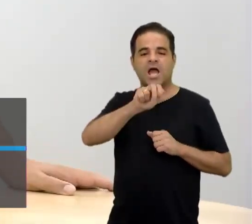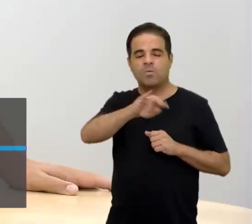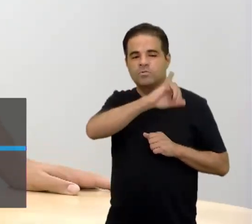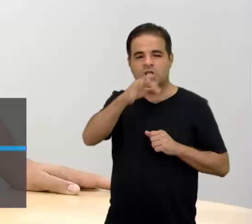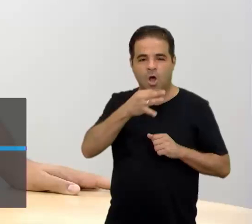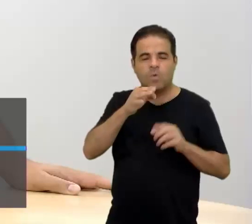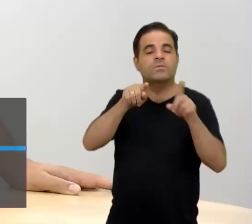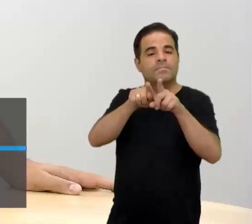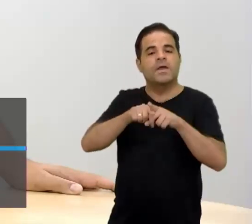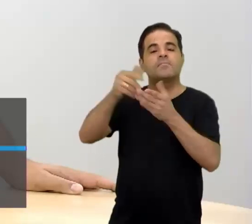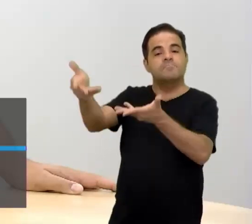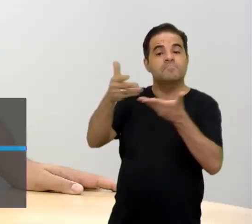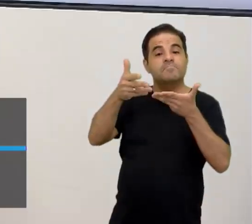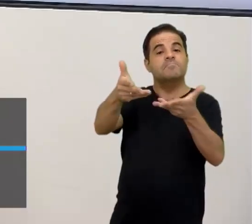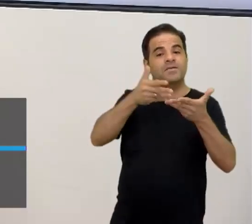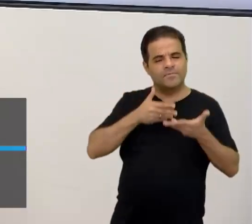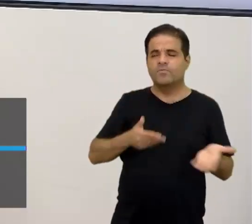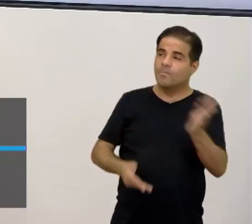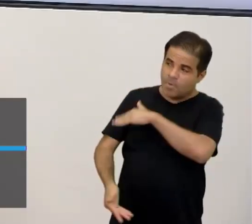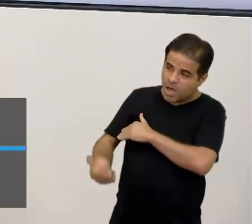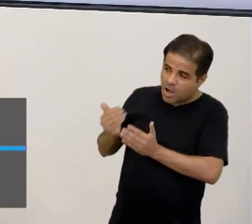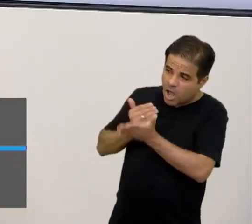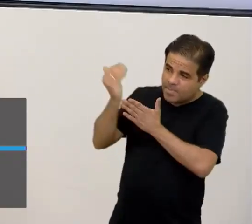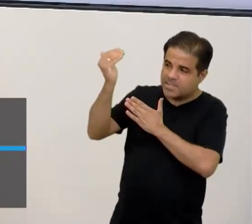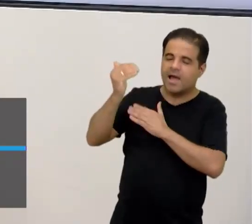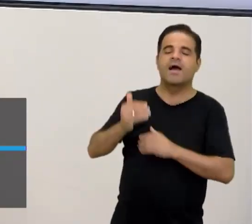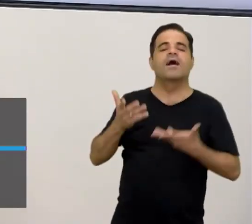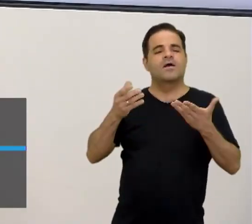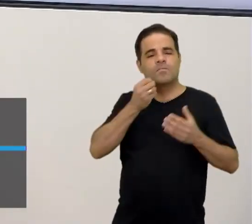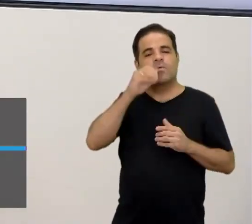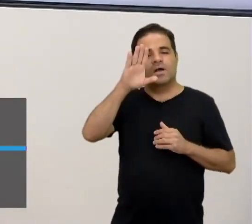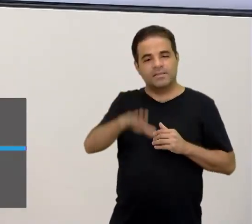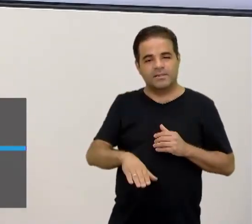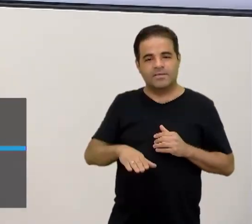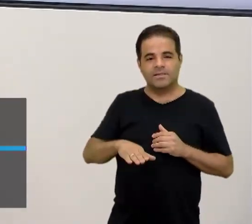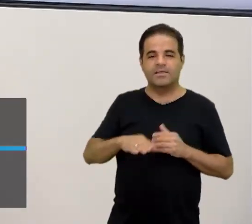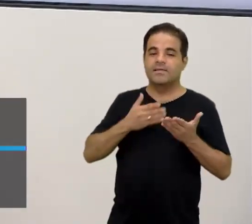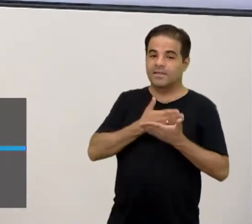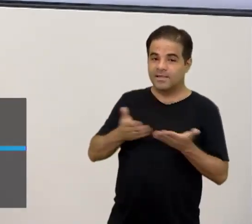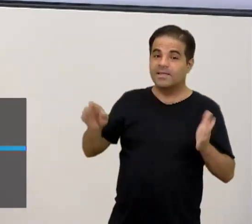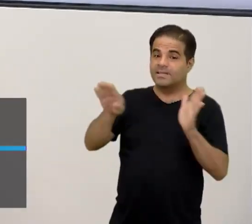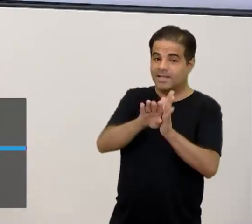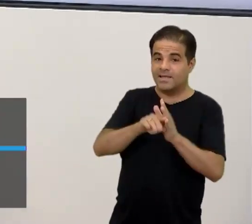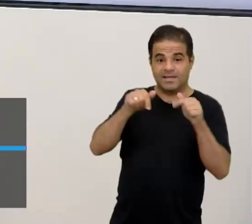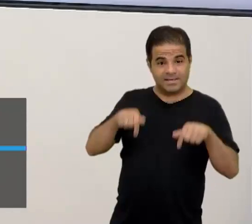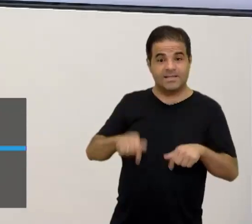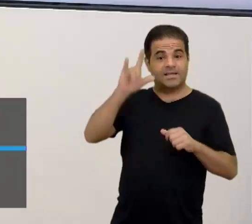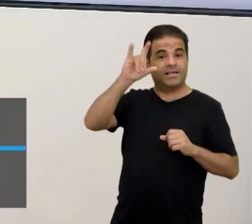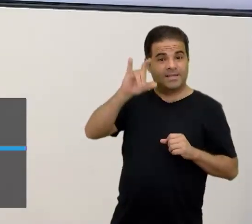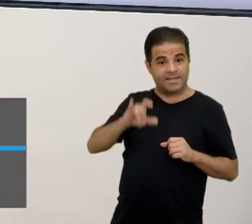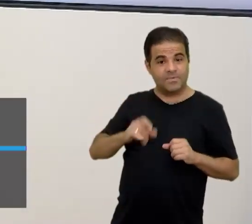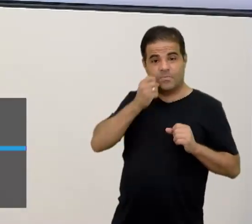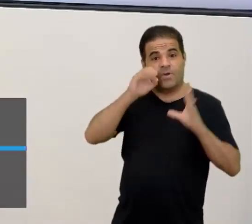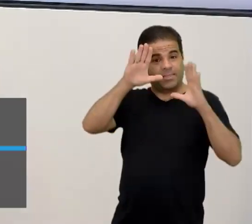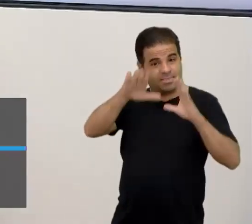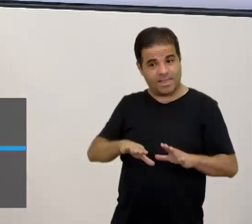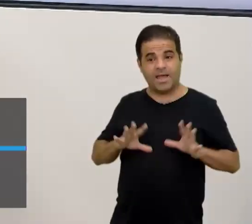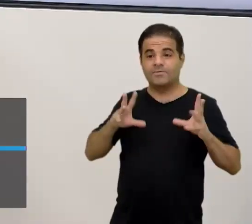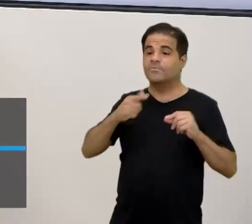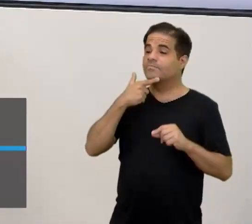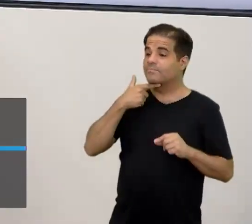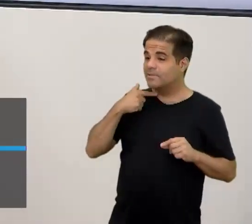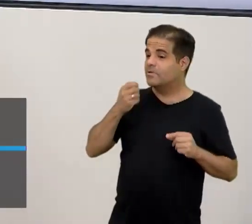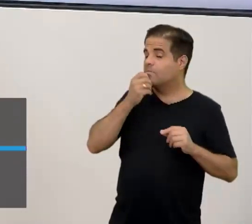todos muitíssimo bem-vindos. Bora começar? Bora. Também quero dar boa tarde aqui pro Moisés e a Monique, que já chegaram aqui no Instagram, dando boa tarde pra gente e